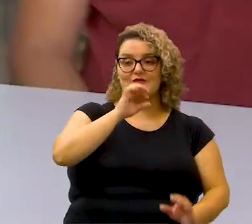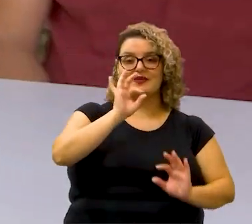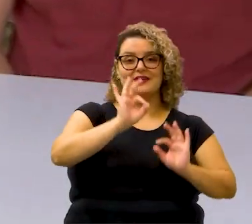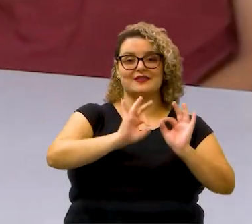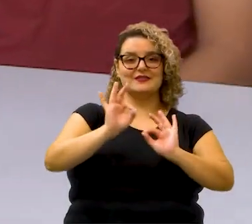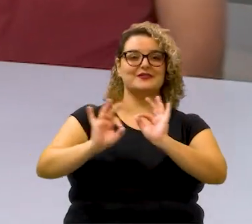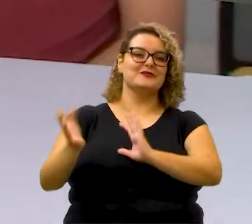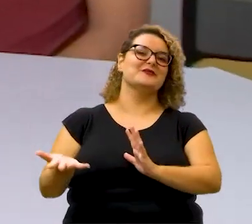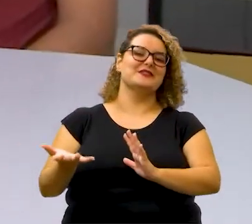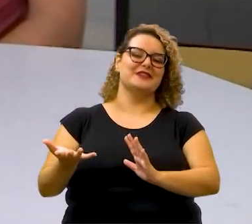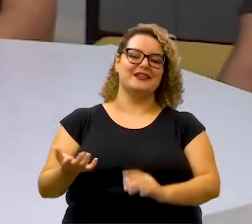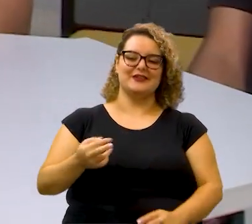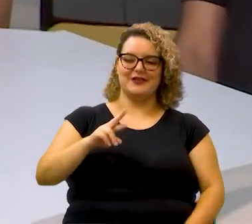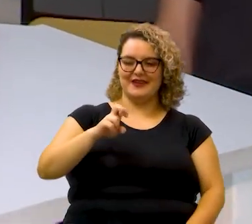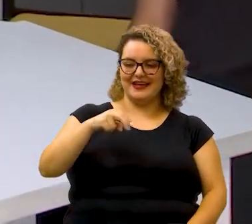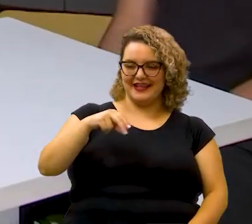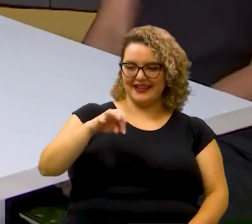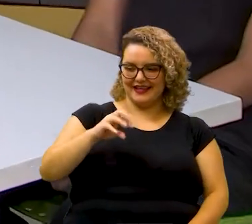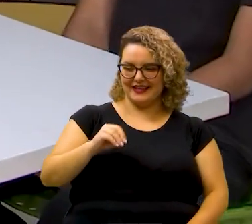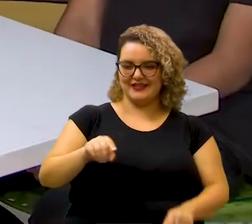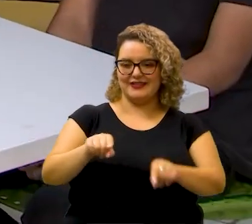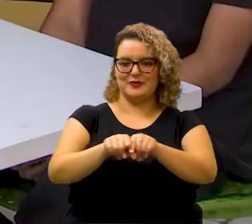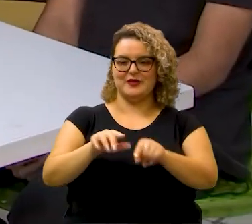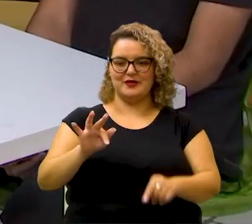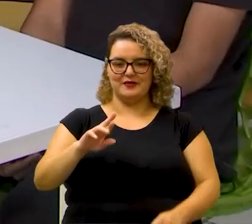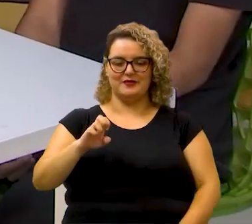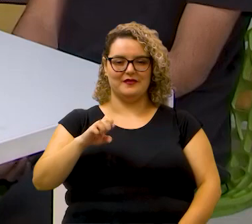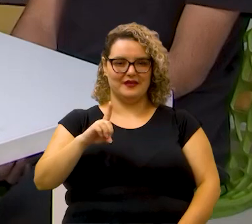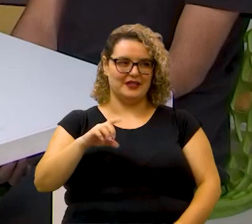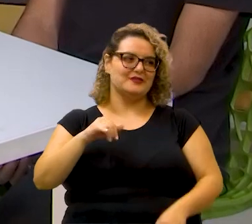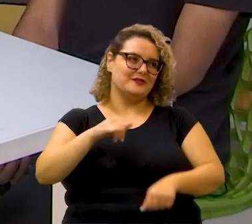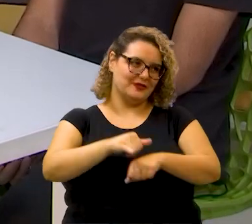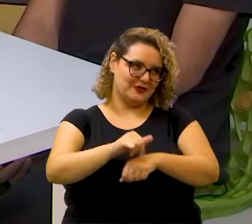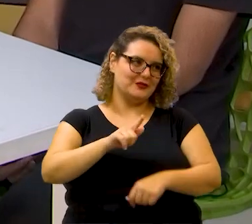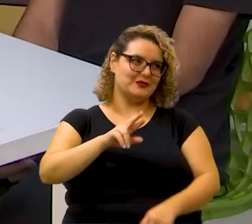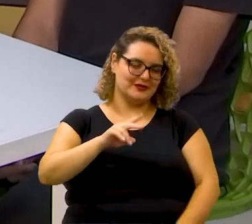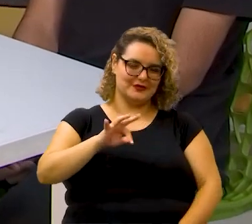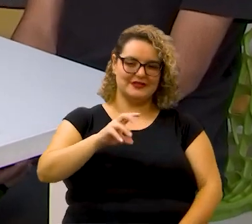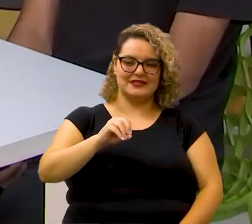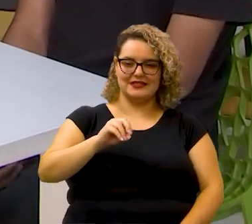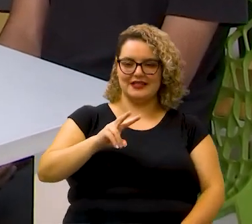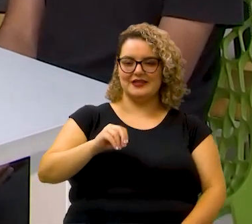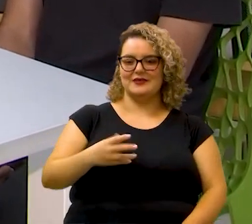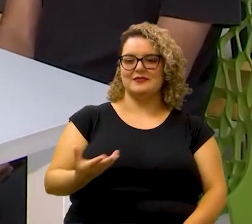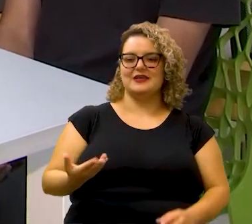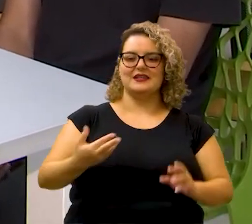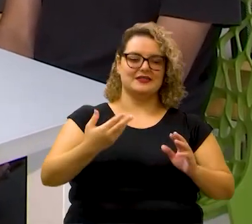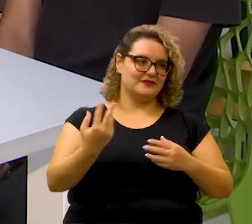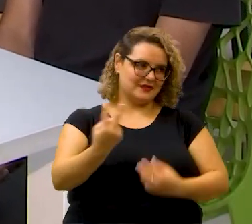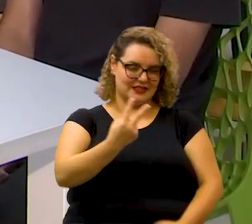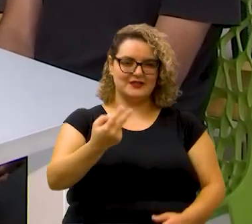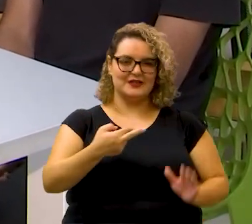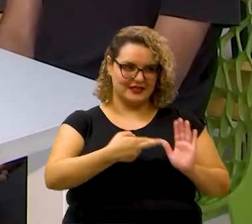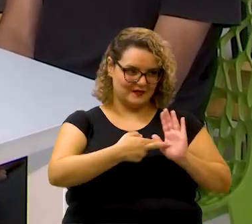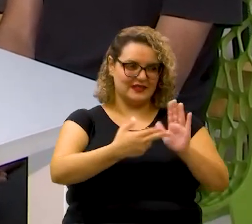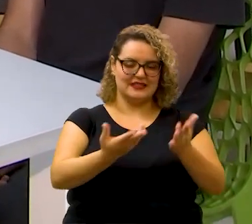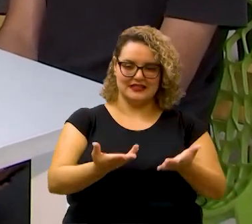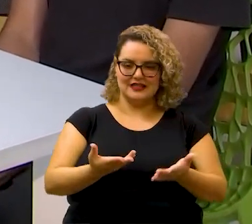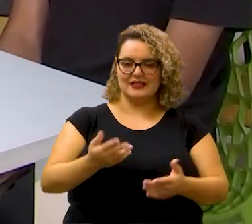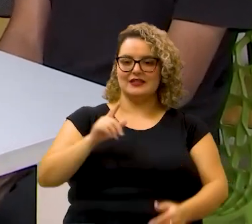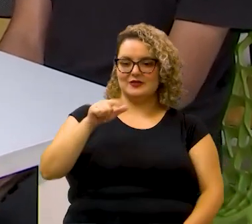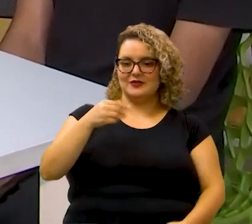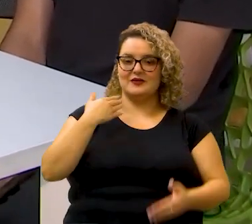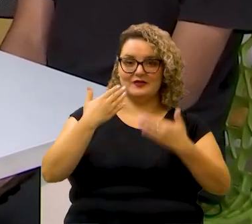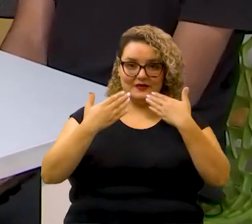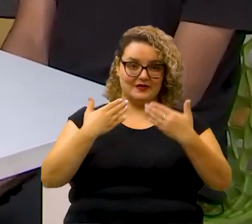pais do projeto, o Renato e o Fred. Faltou o Gustavo, né? Mas vocês estão aqui representando e depois a gente vai